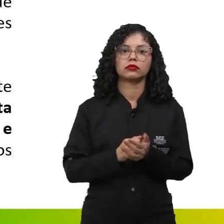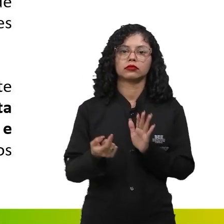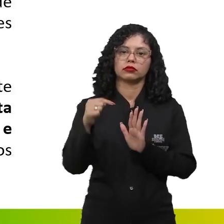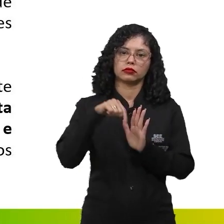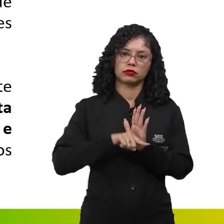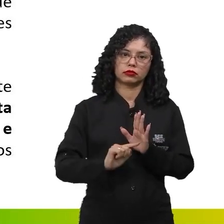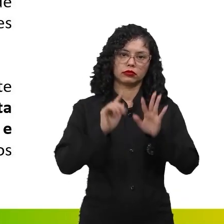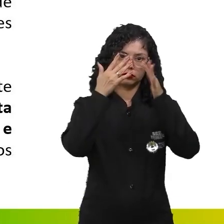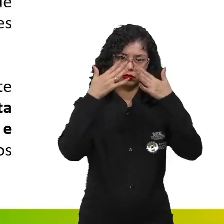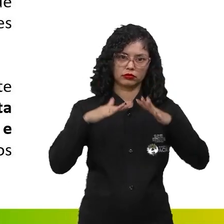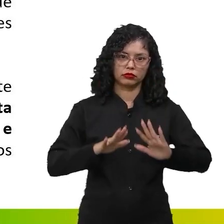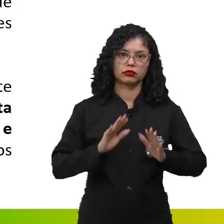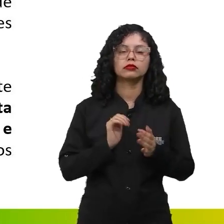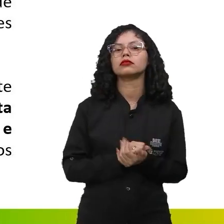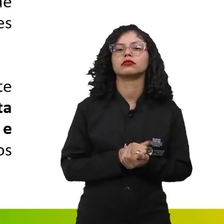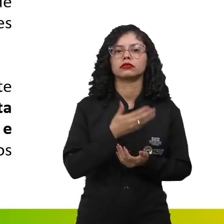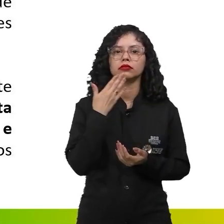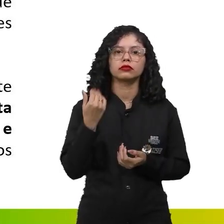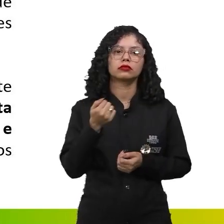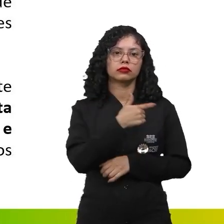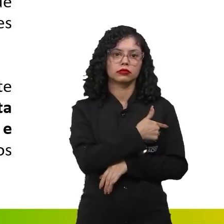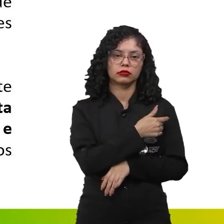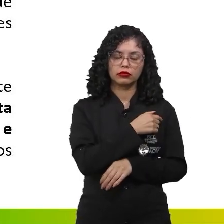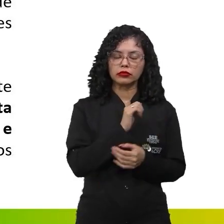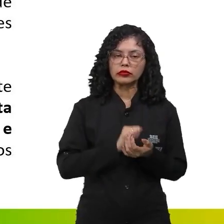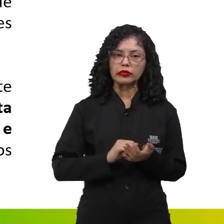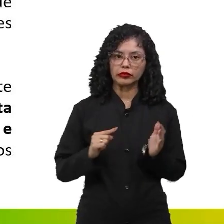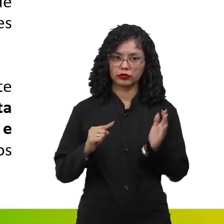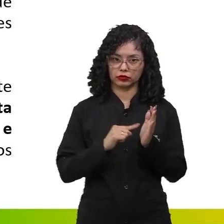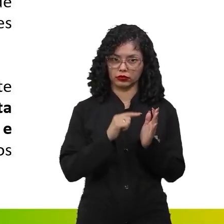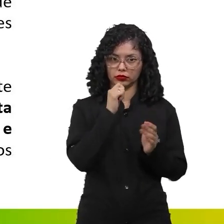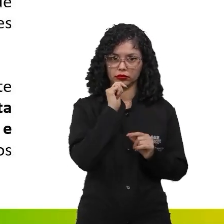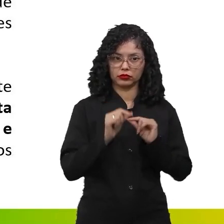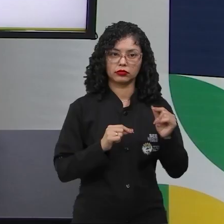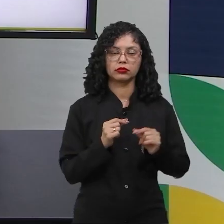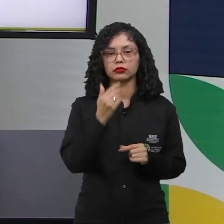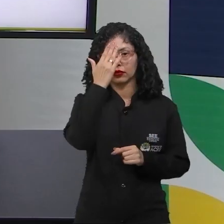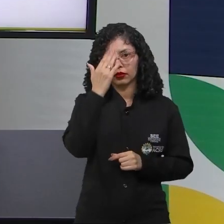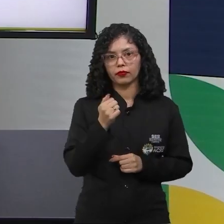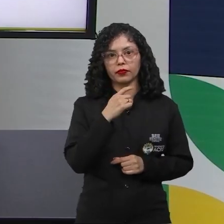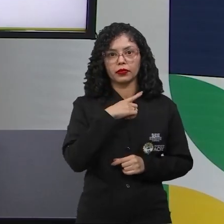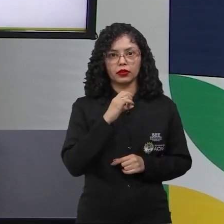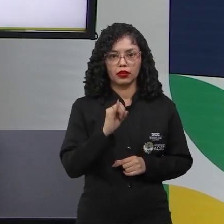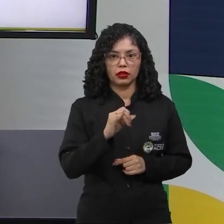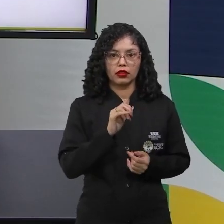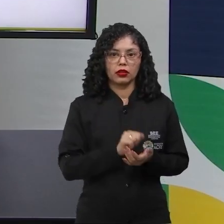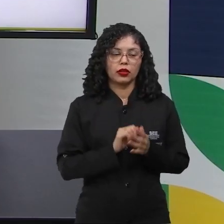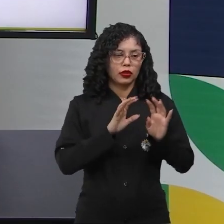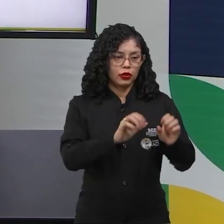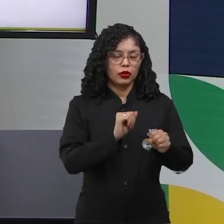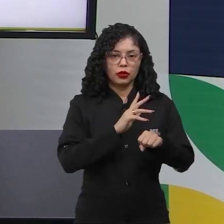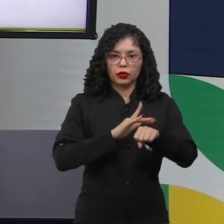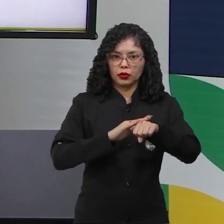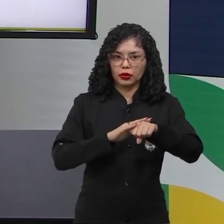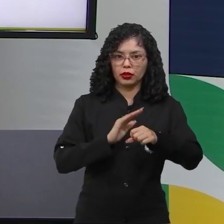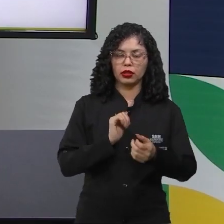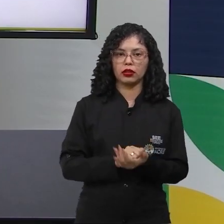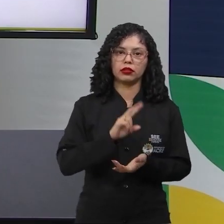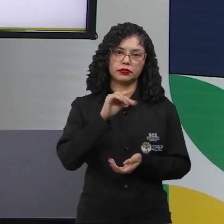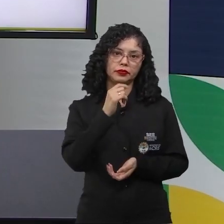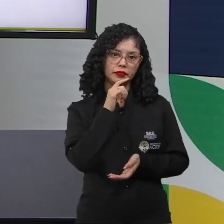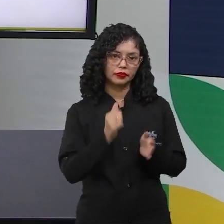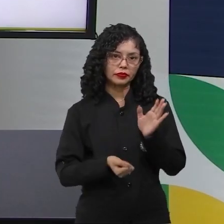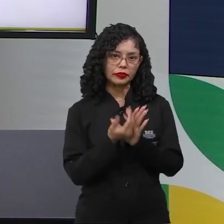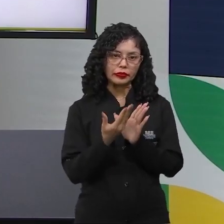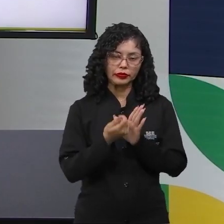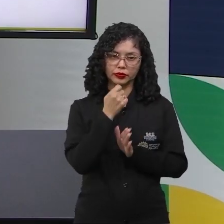a imunidade natural é melhor do que vacinas. Como assim? A gente sabe que se a gente pegar uma doença, a gente vai